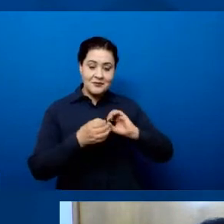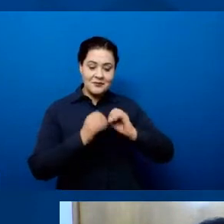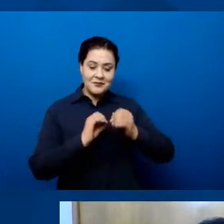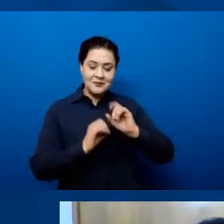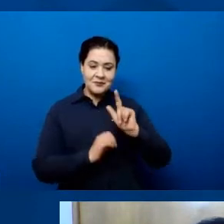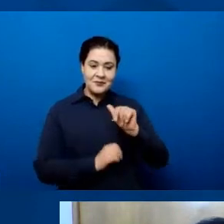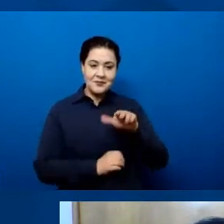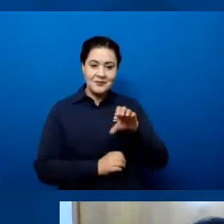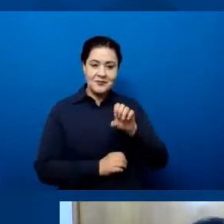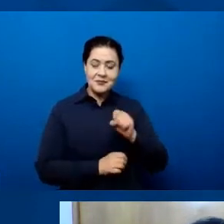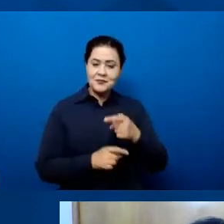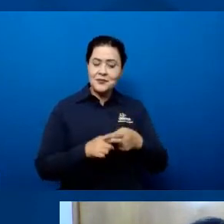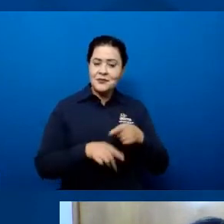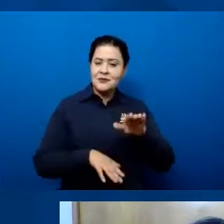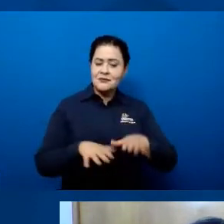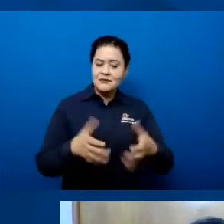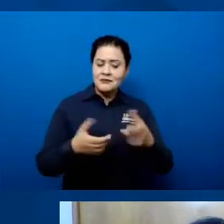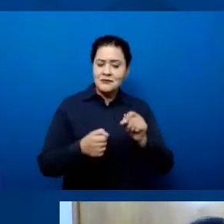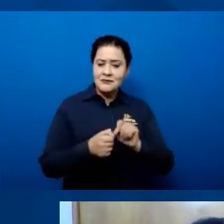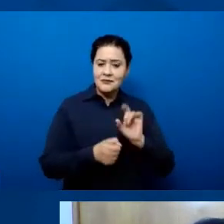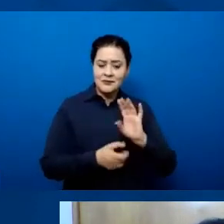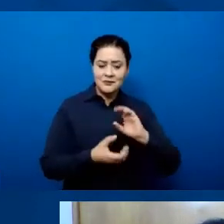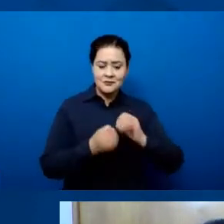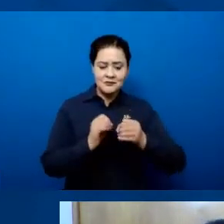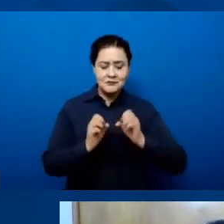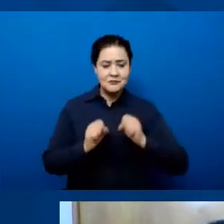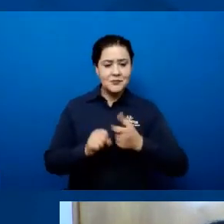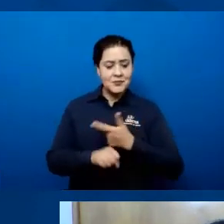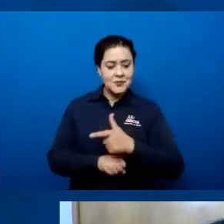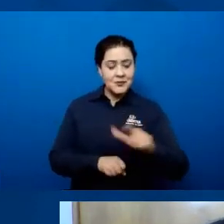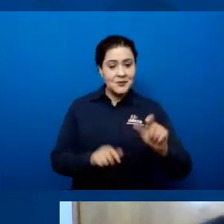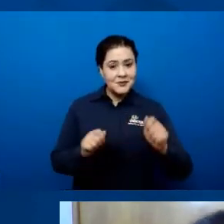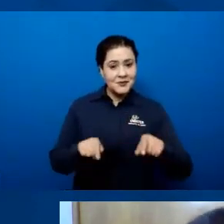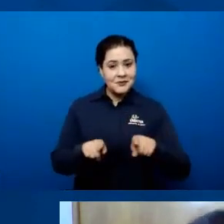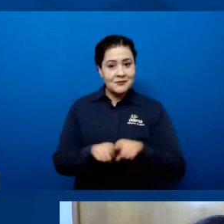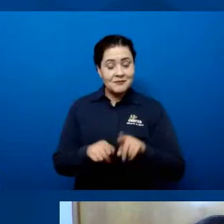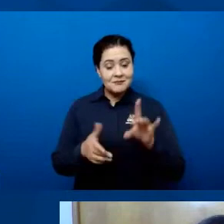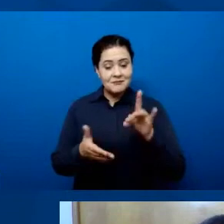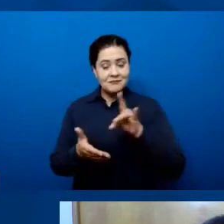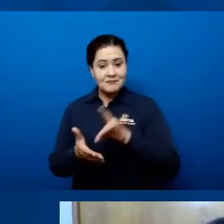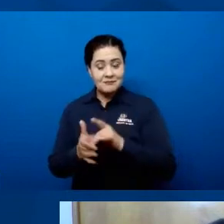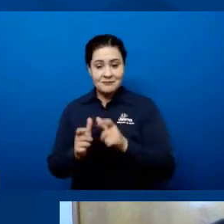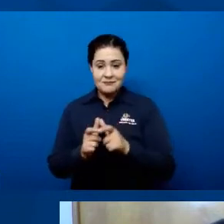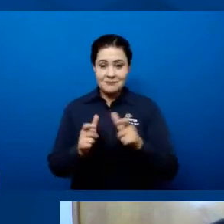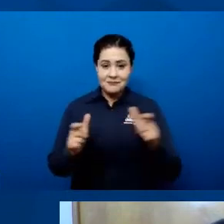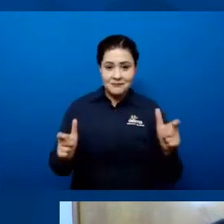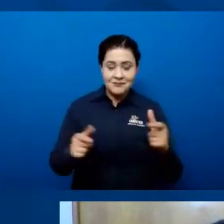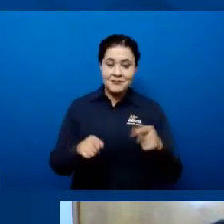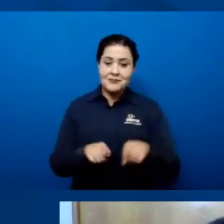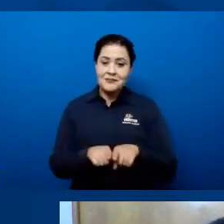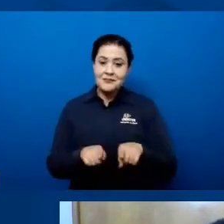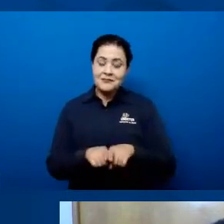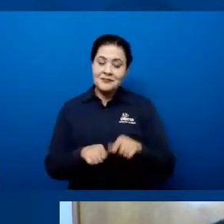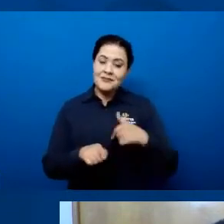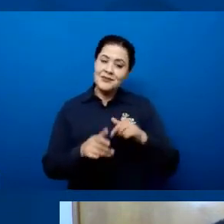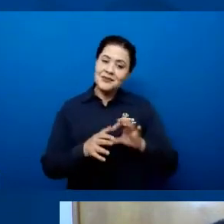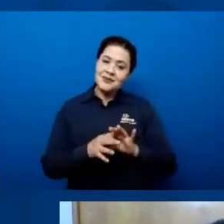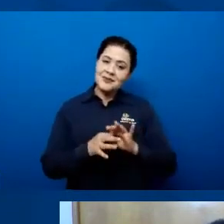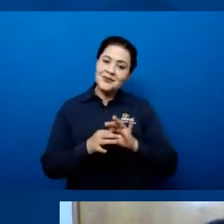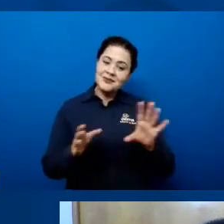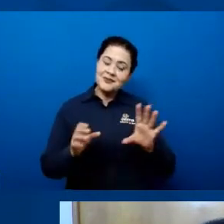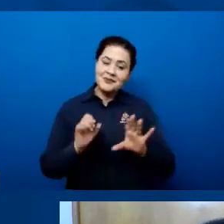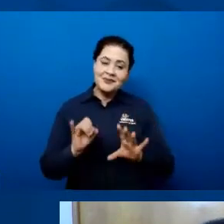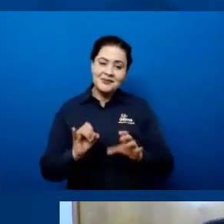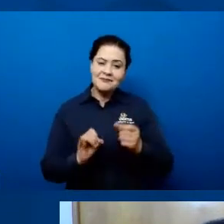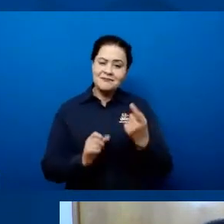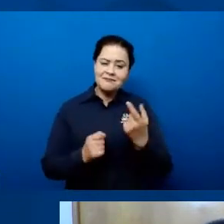que às vezes a gente quer só fazer games, mas existem outras possibilidades também da realidade aumentada para produção. E eu fico à disposição de vocês aí para